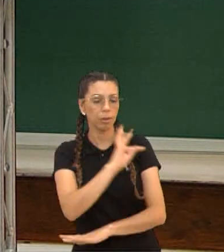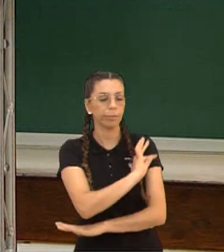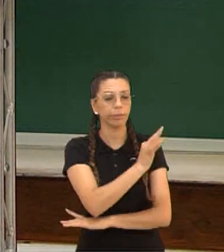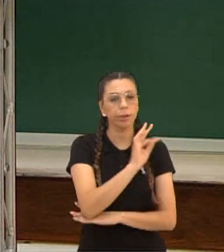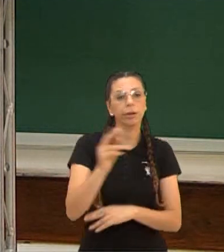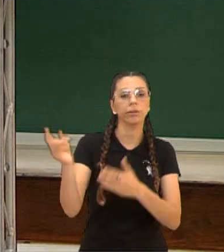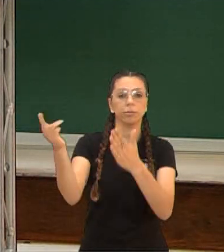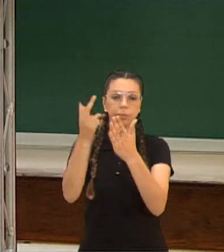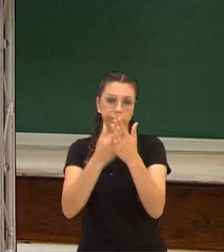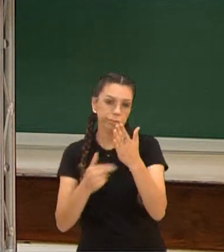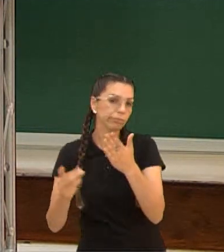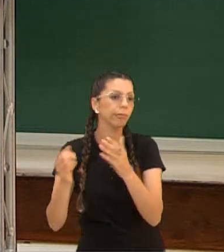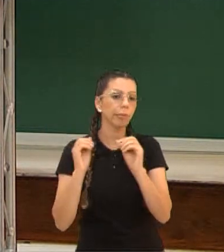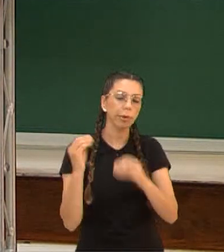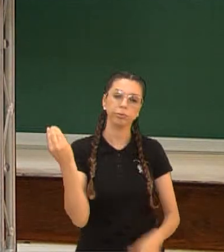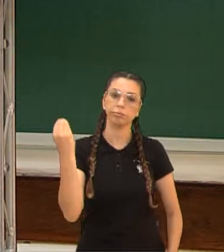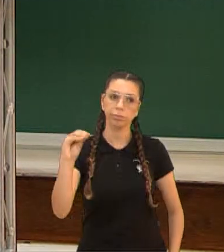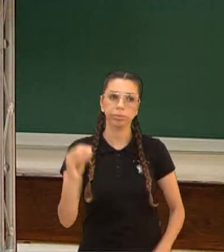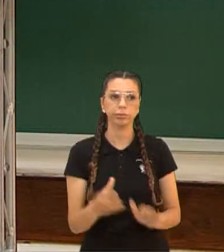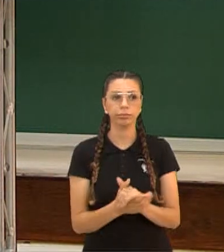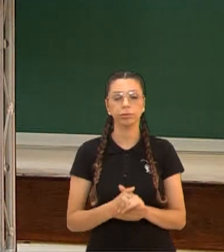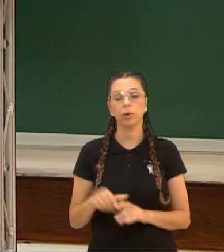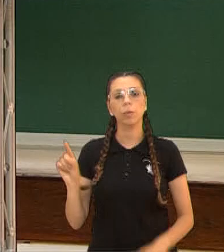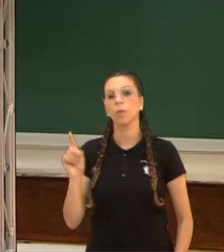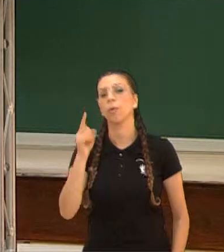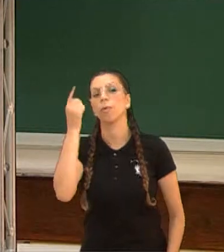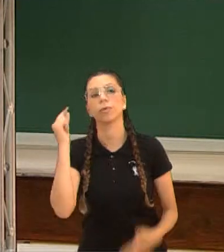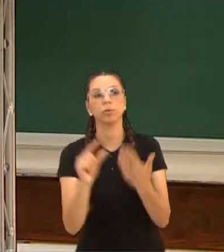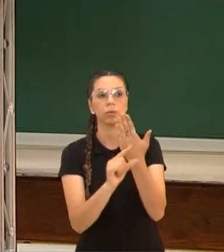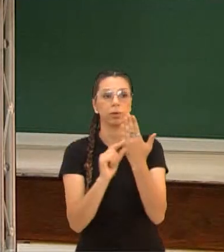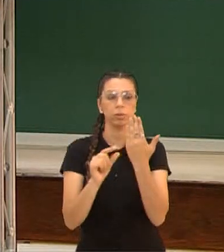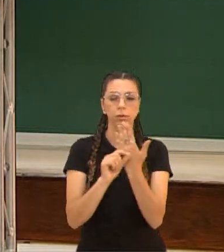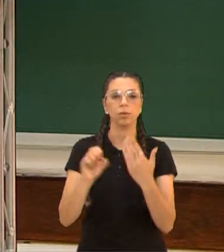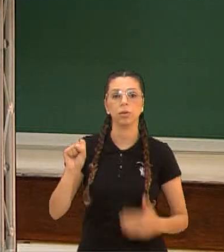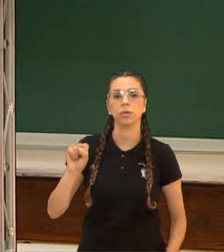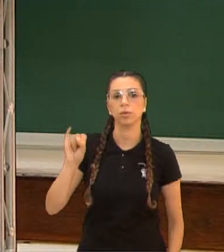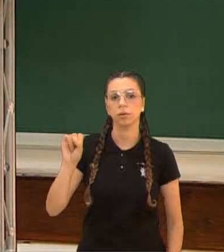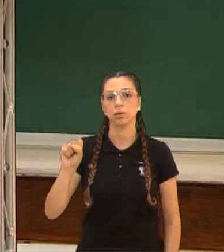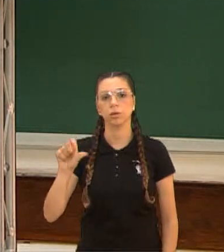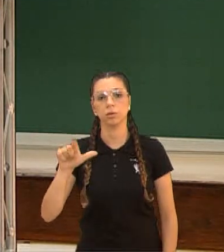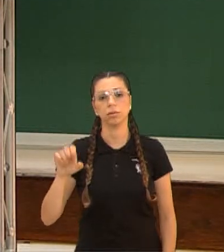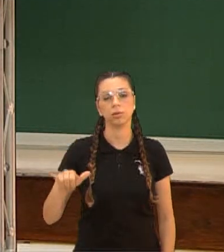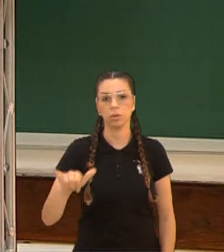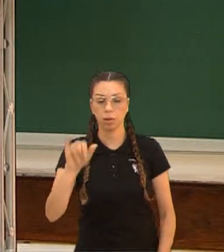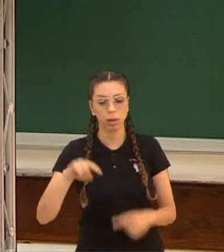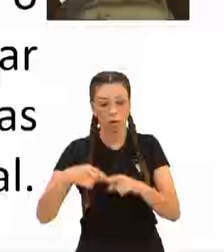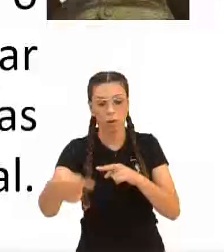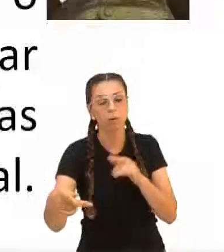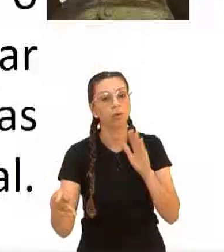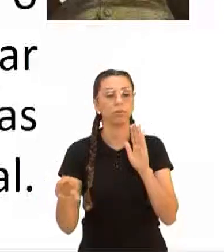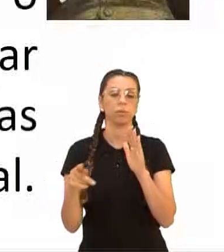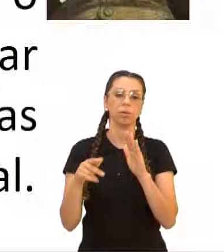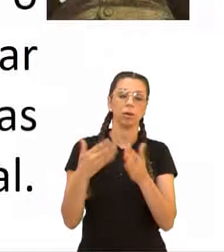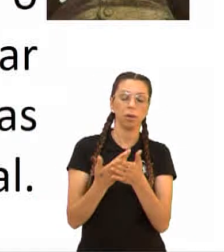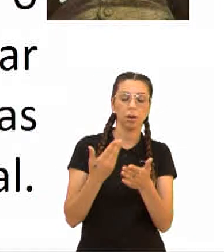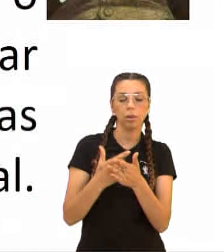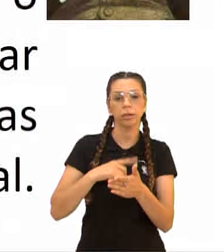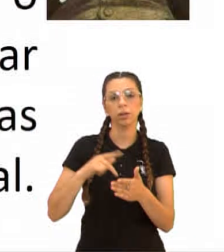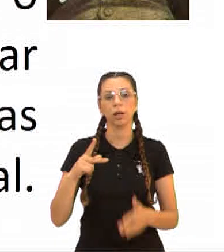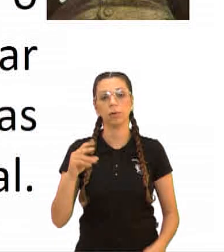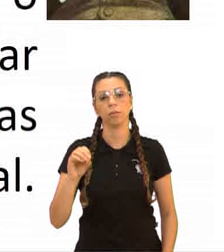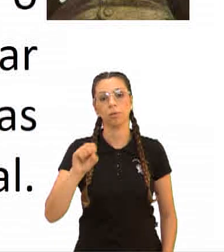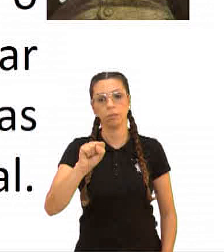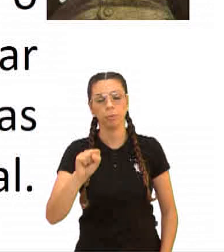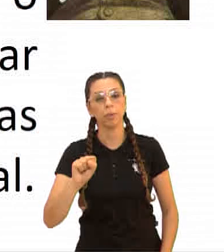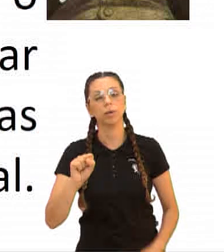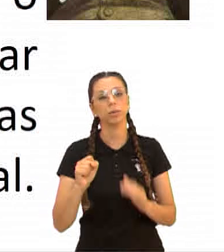você podia ter colocado ali. Vamos prosseguir agora o nosso último artista do impressionismo, né, lembrando que na próxima aula tem o pós-impressionismo. O Alfred Sisley,